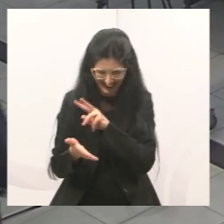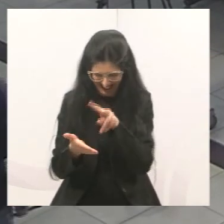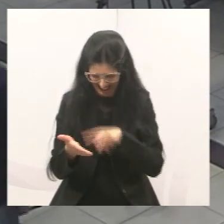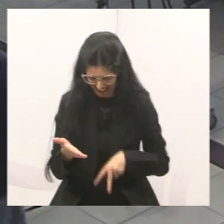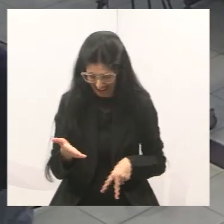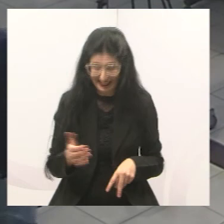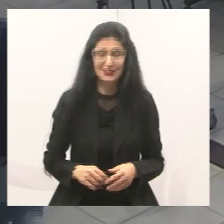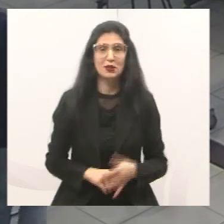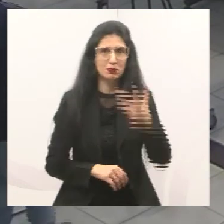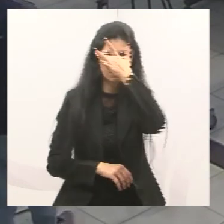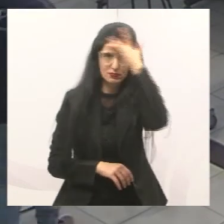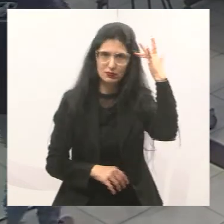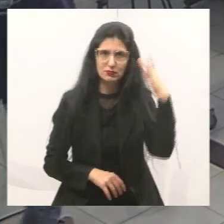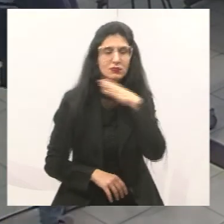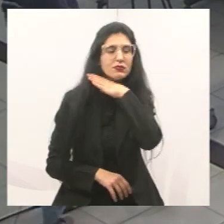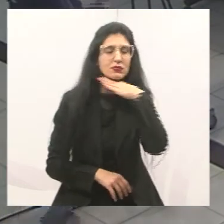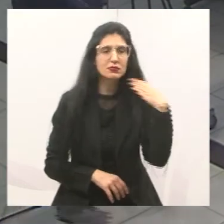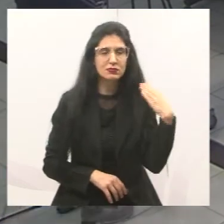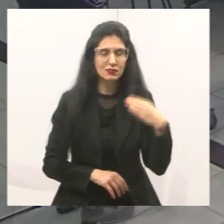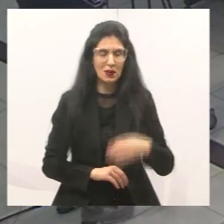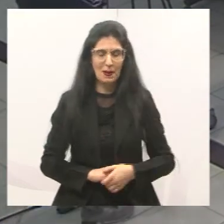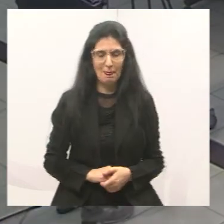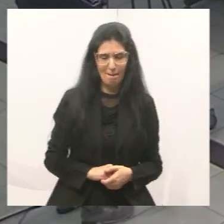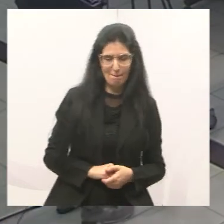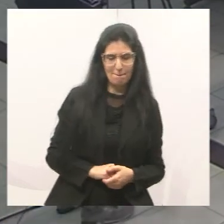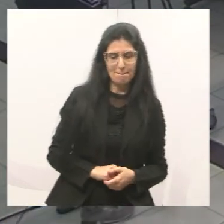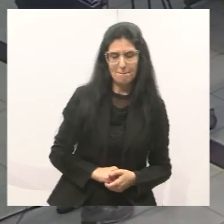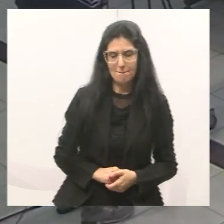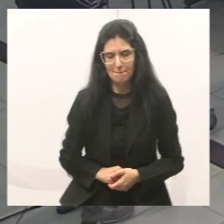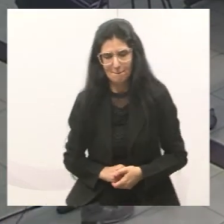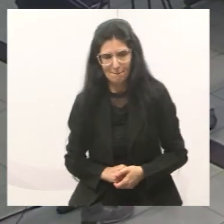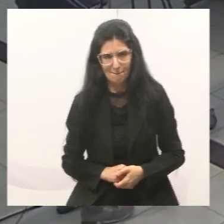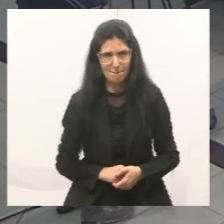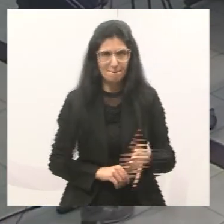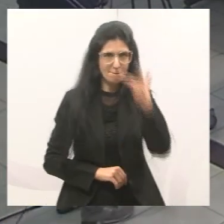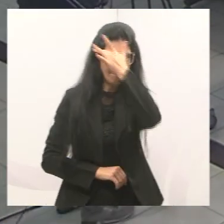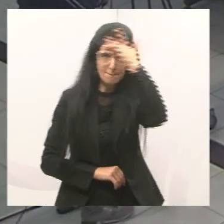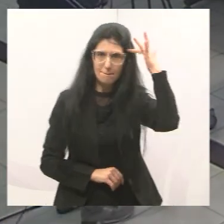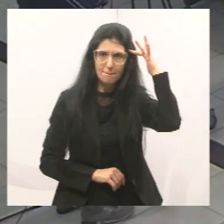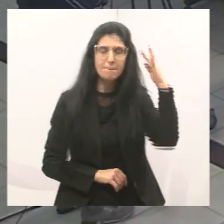dos votos de pesar apresentados pelos senhores vereadores.